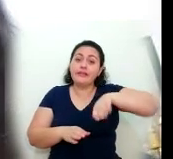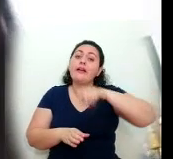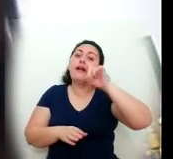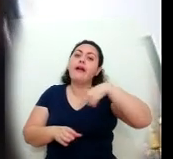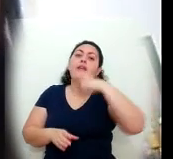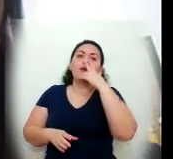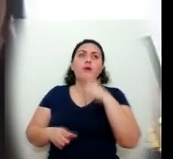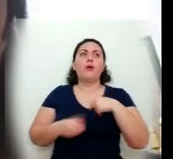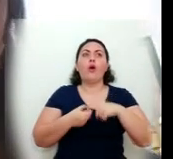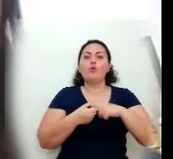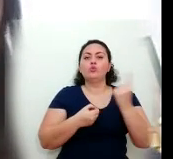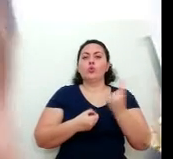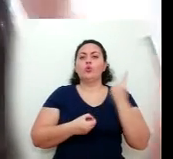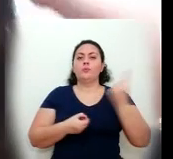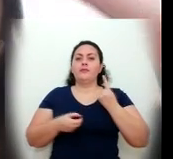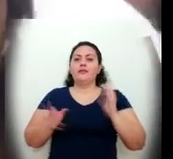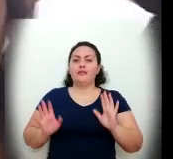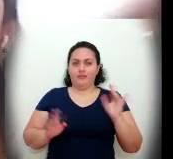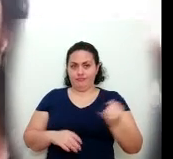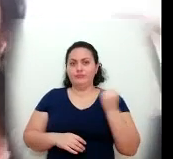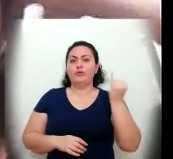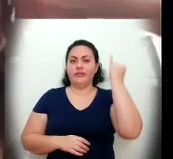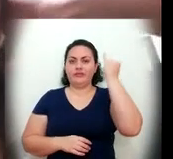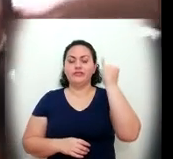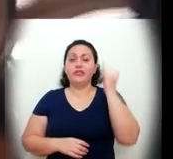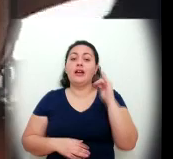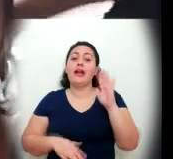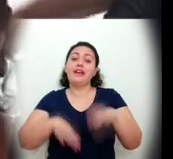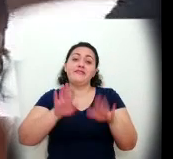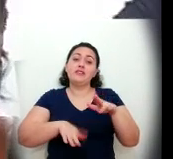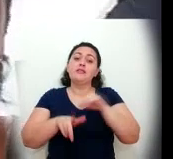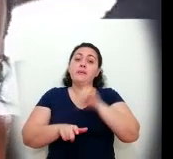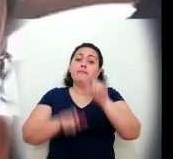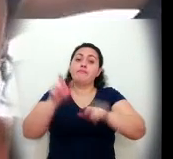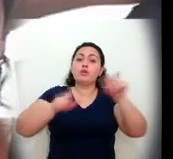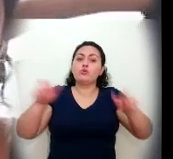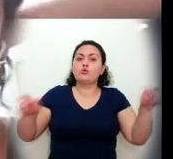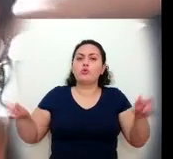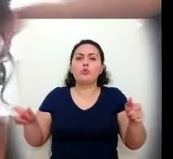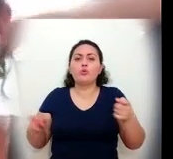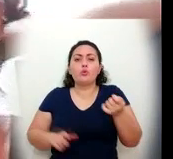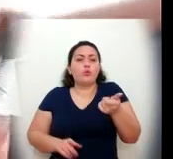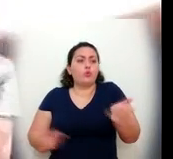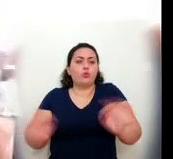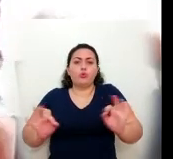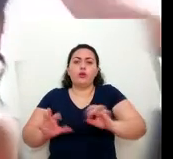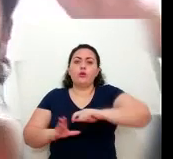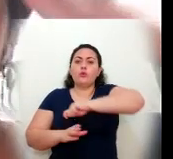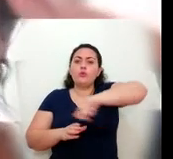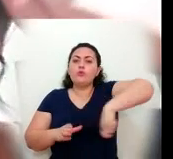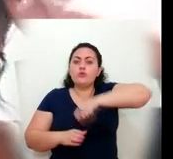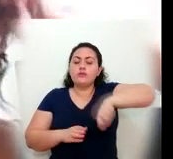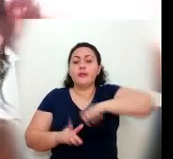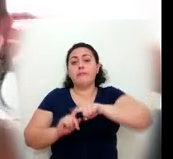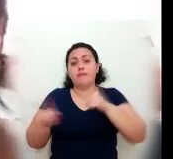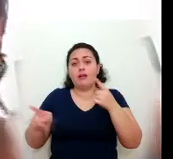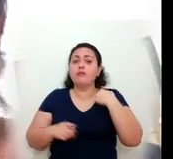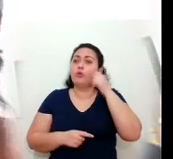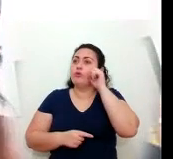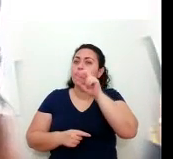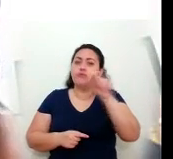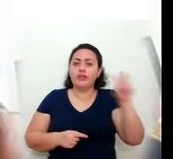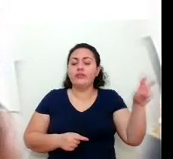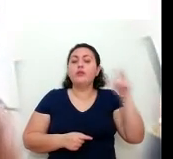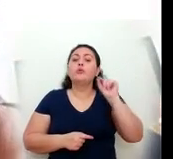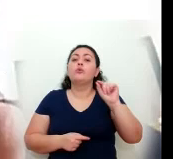de autonomia muito importante, assim, né? Então, às vezes, tem pessoas que pouco fazem, né? Mas a gente vê no